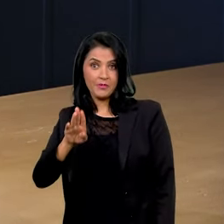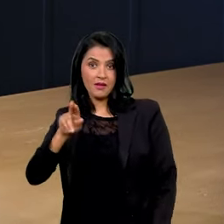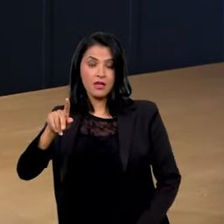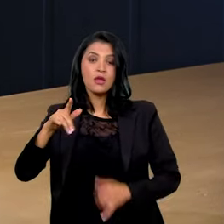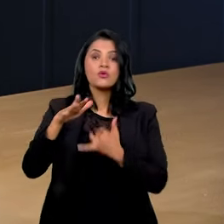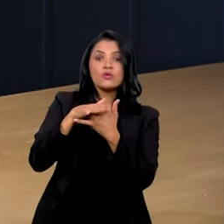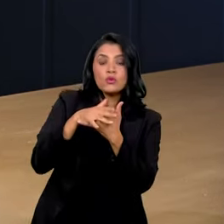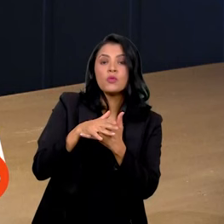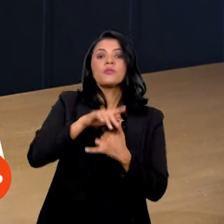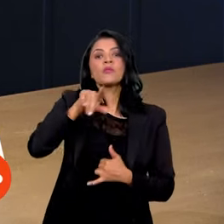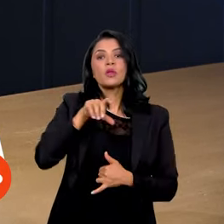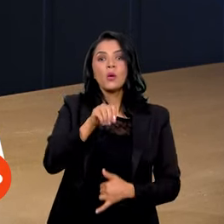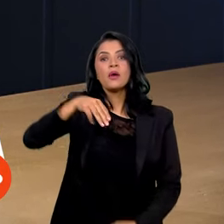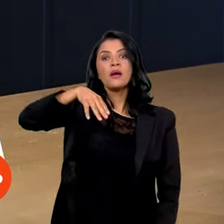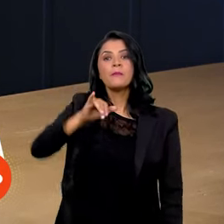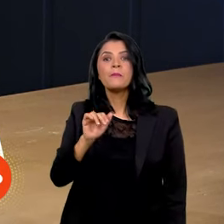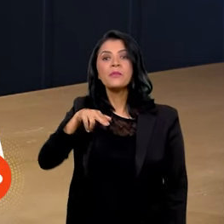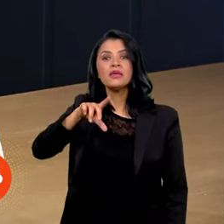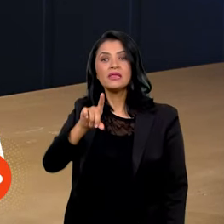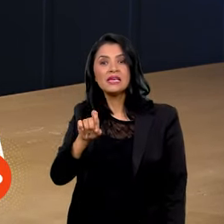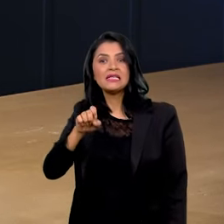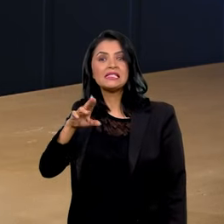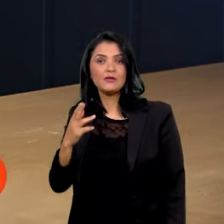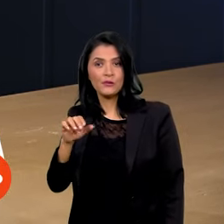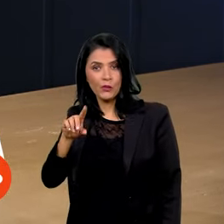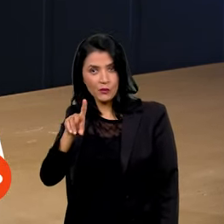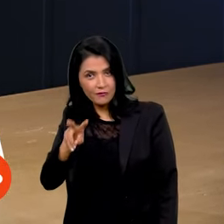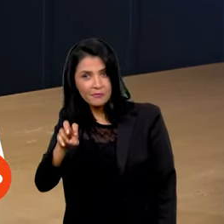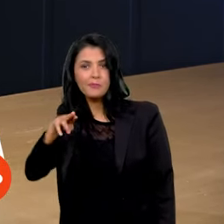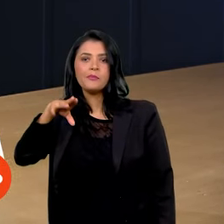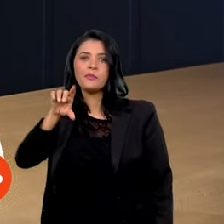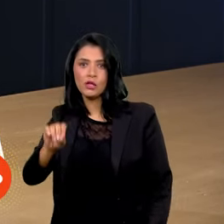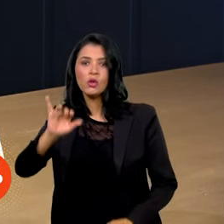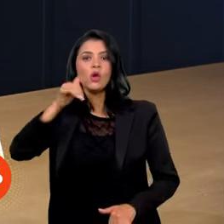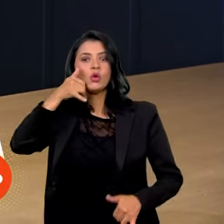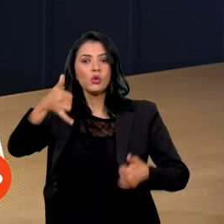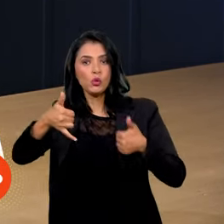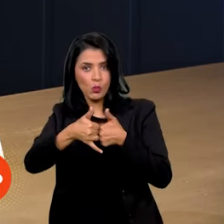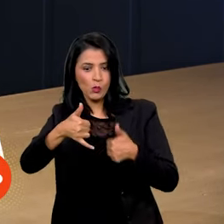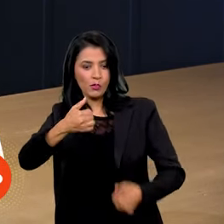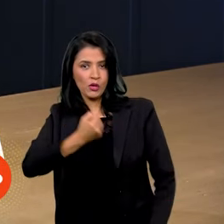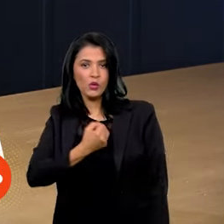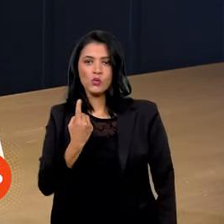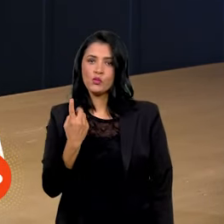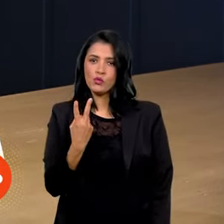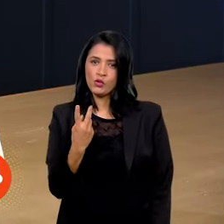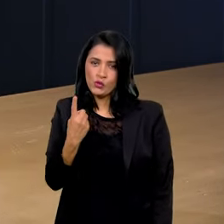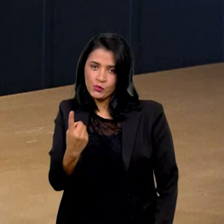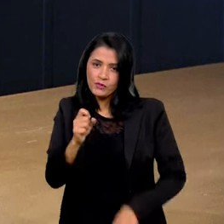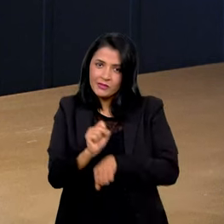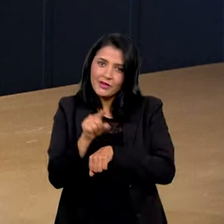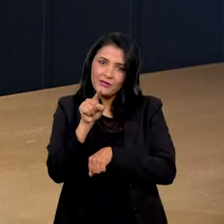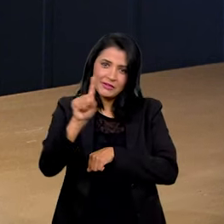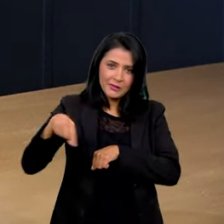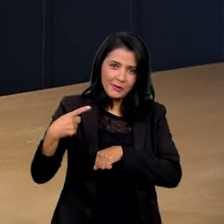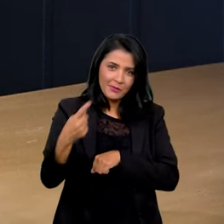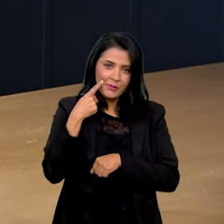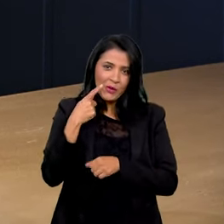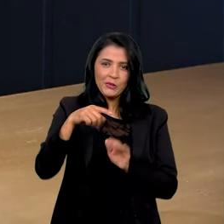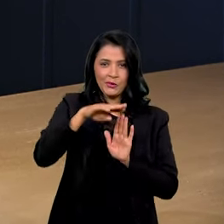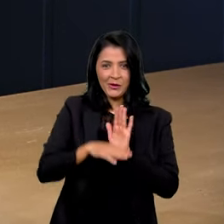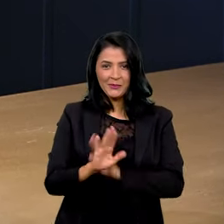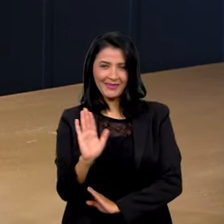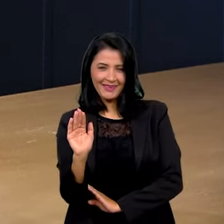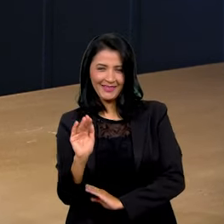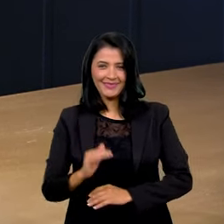no YouTube @m desenvolvimento tem também o disque social 1 2 1 Eu espero vocês no próximo